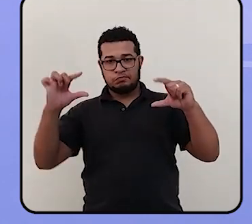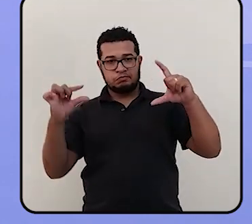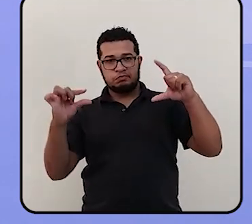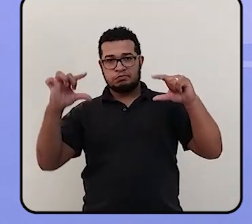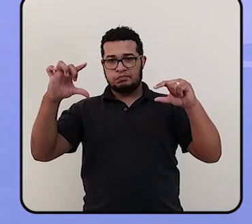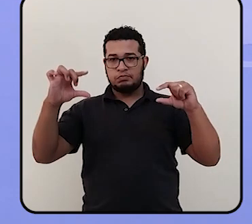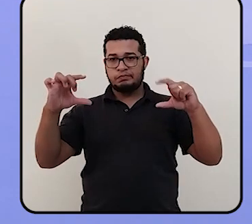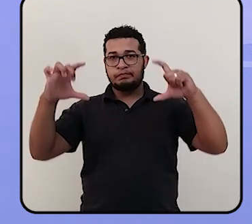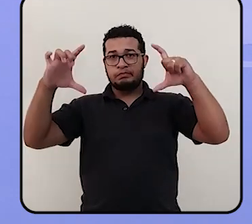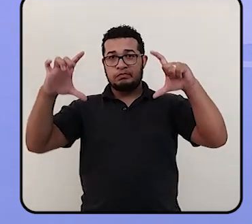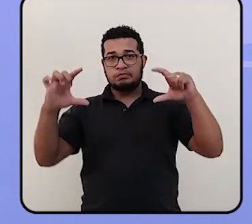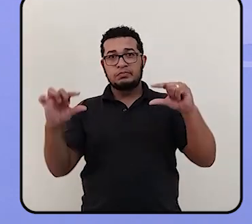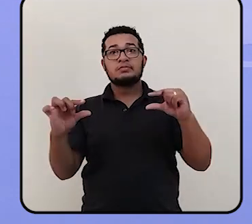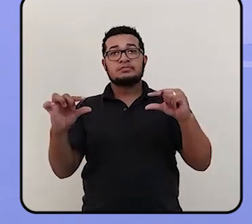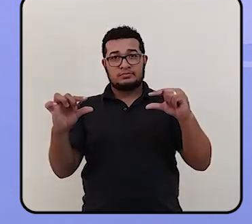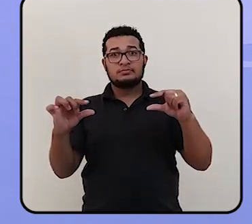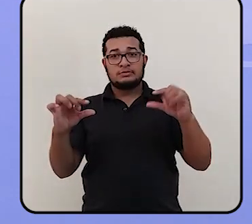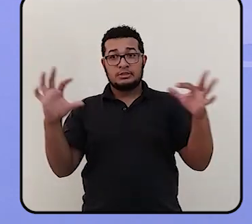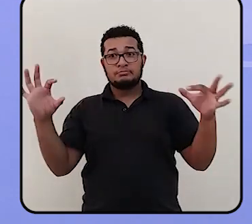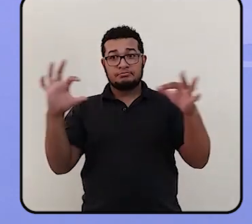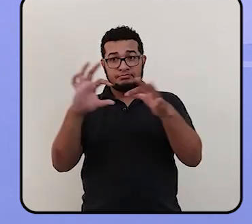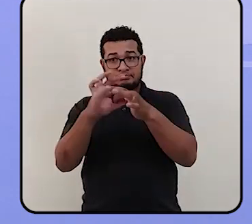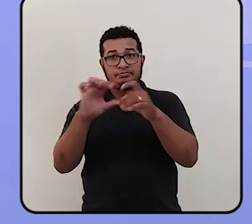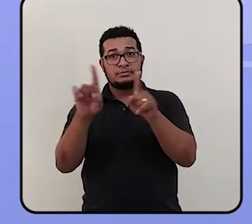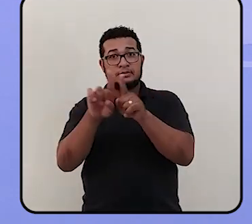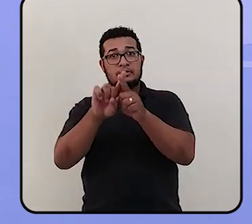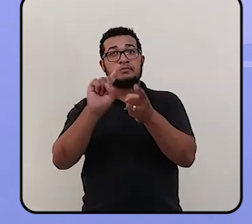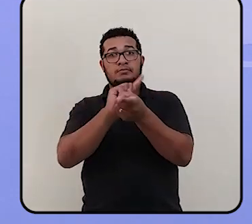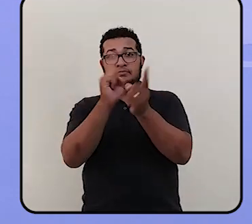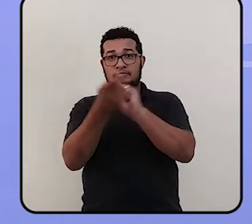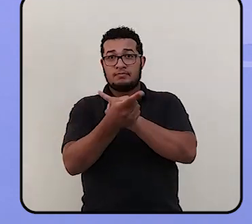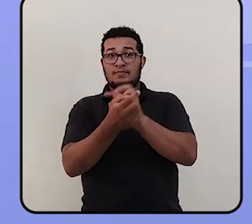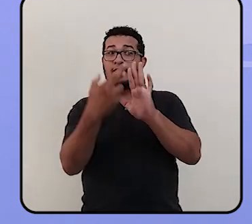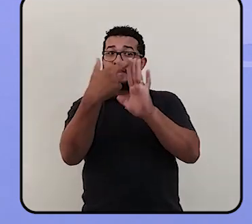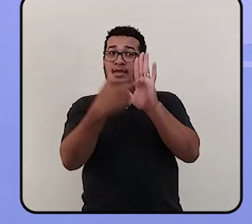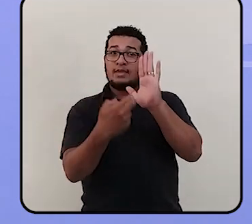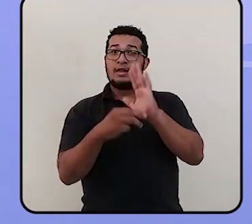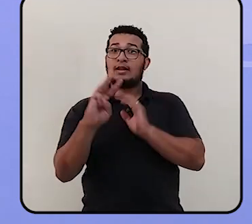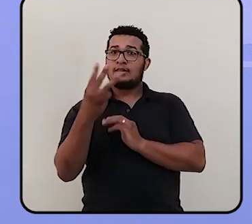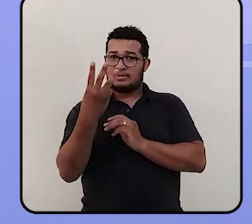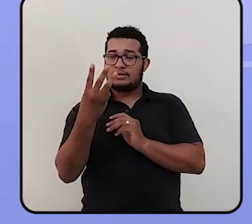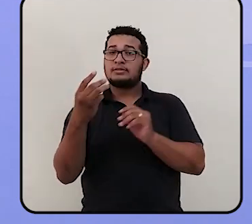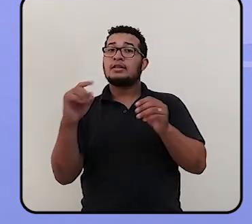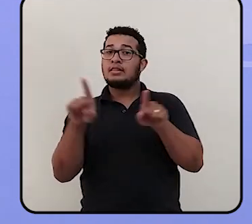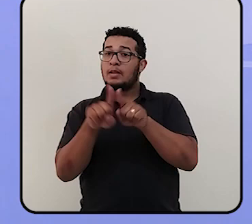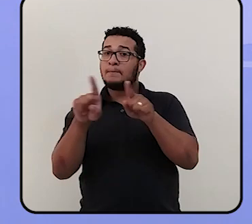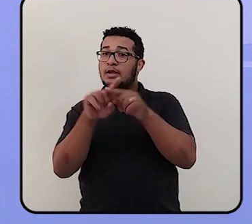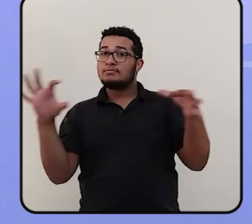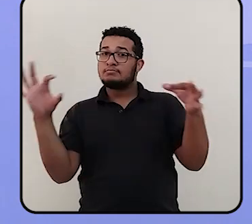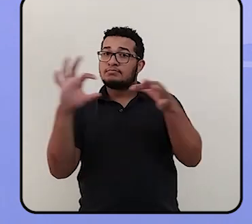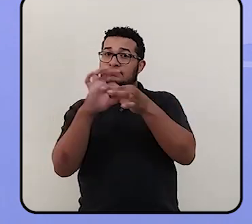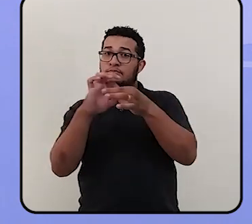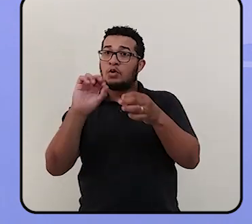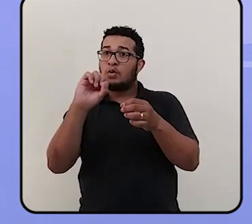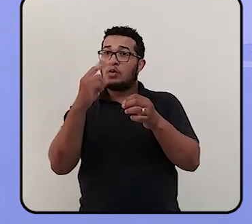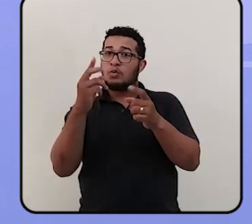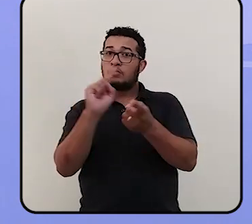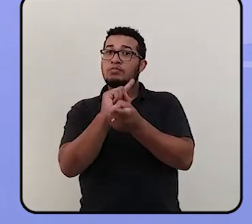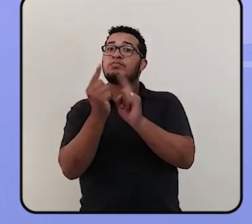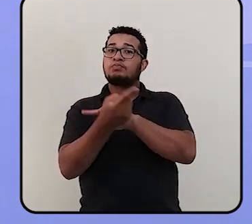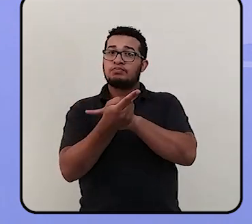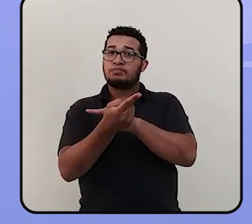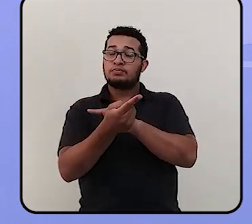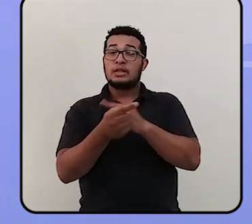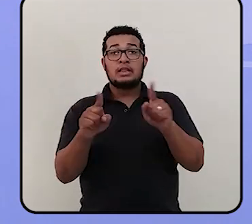e inversamente proporcional, regra de 3 simples, direta e inversamente proporcional